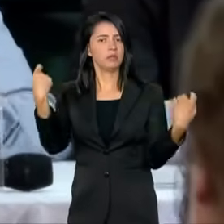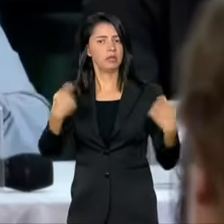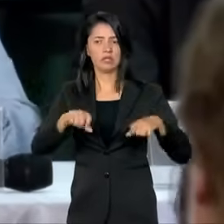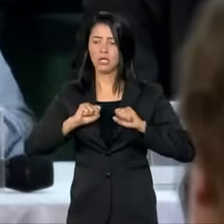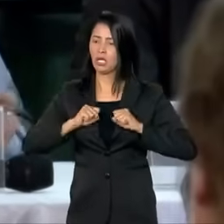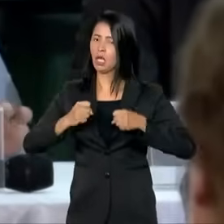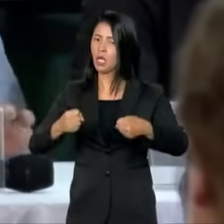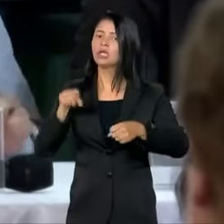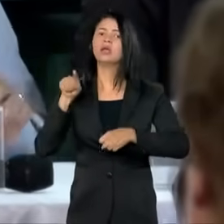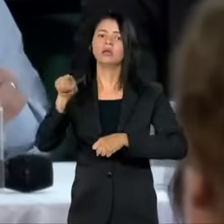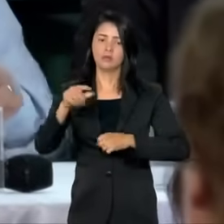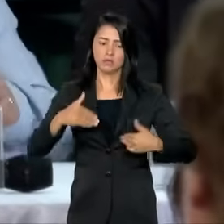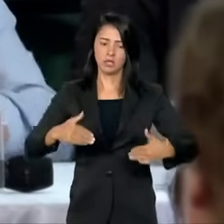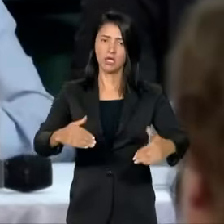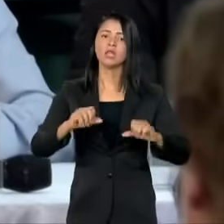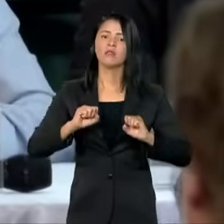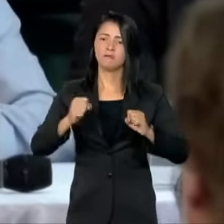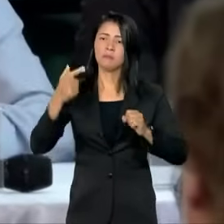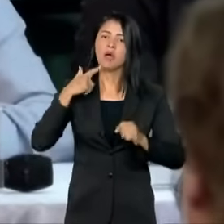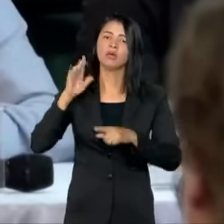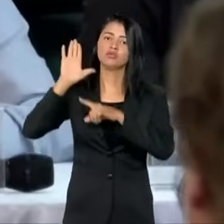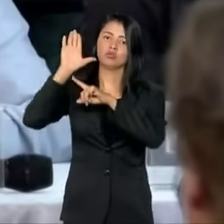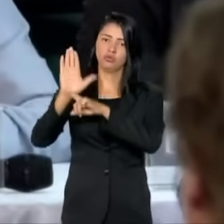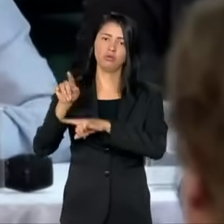Defesa pode para ajudar o povo gaúcho.